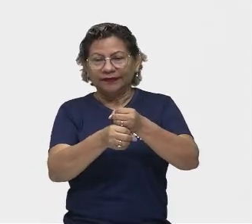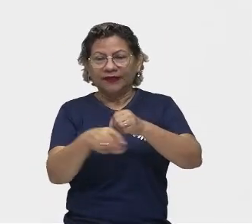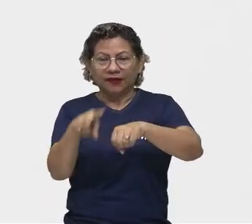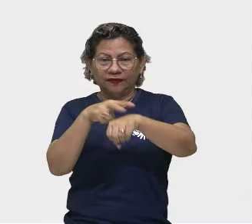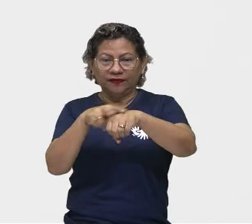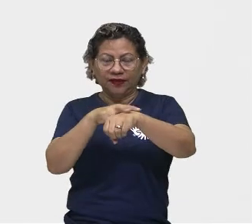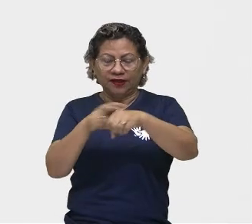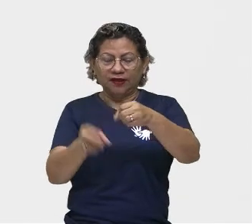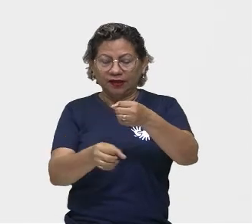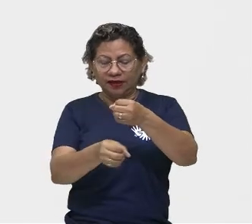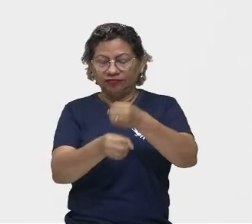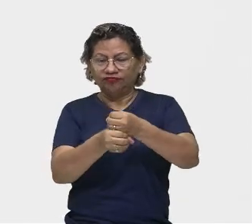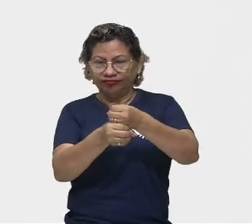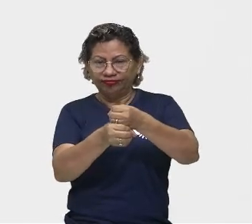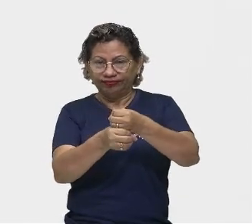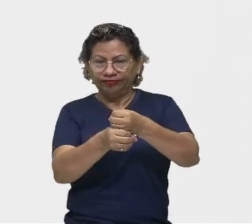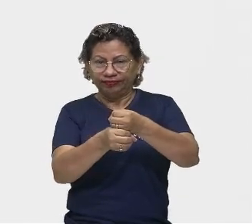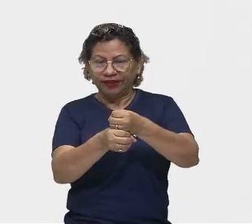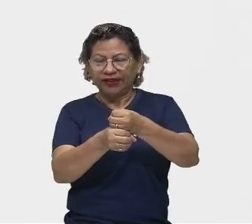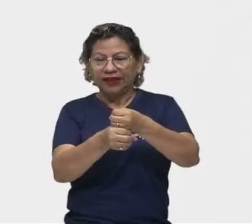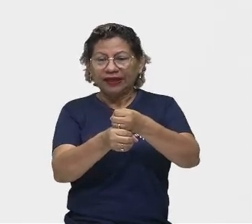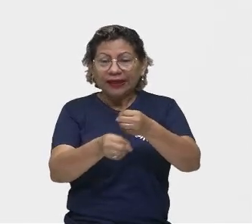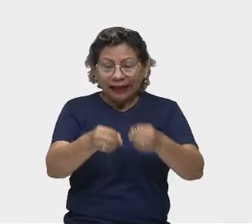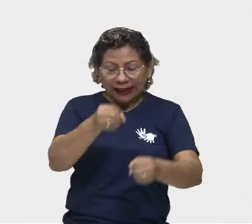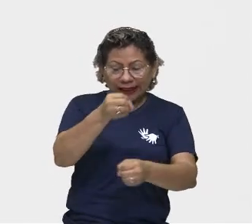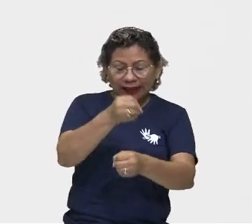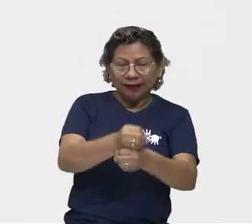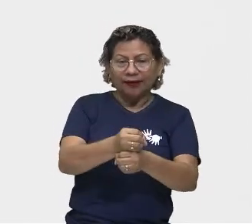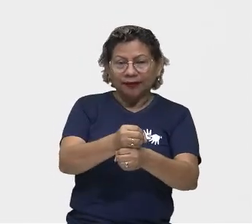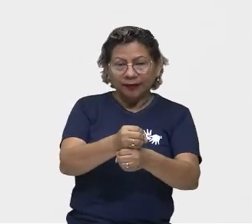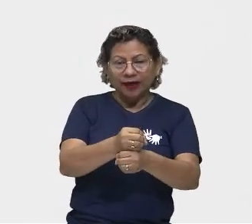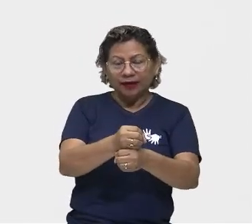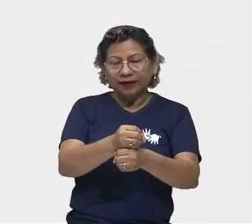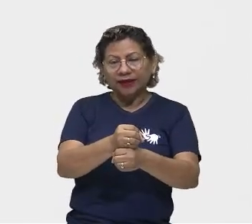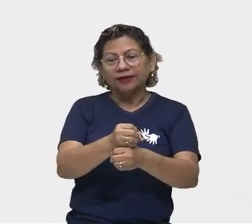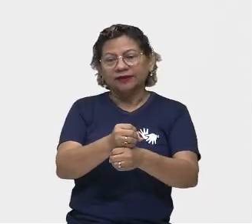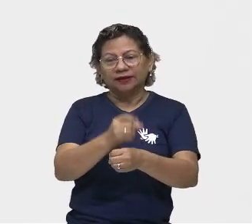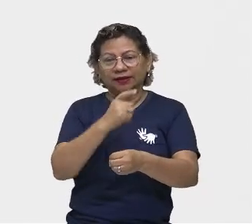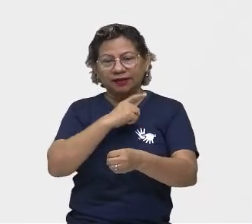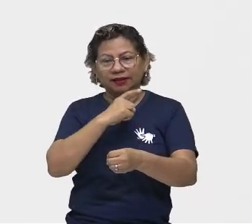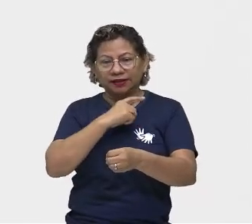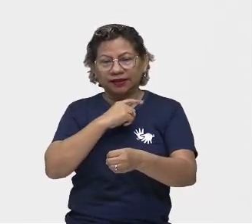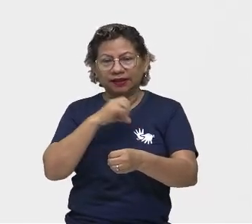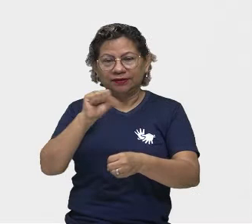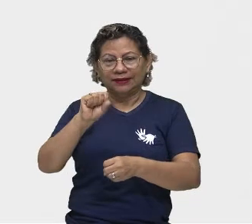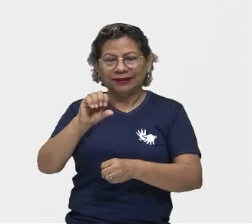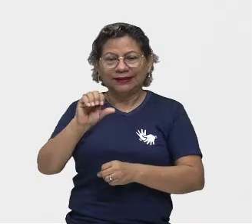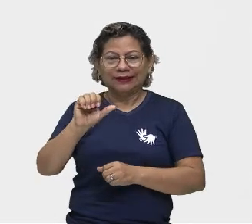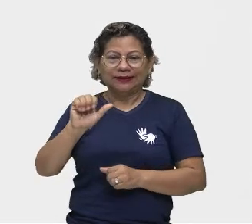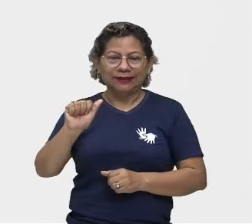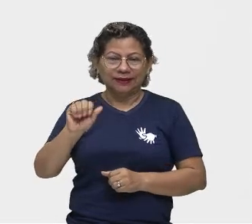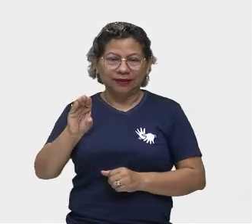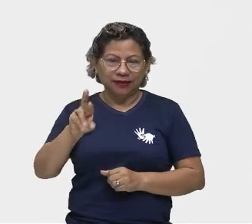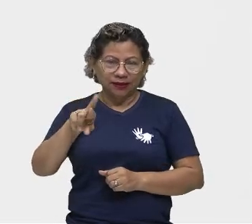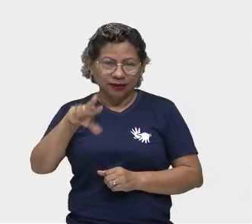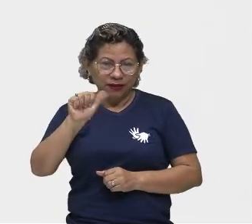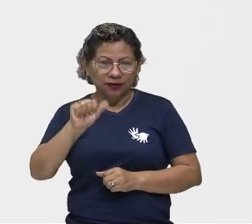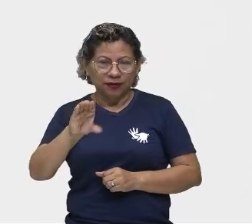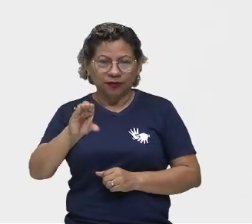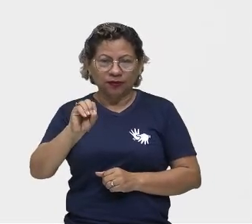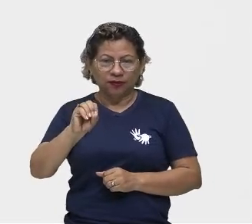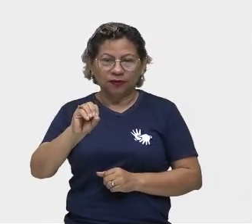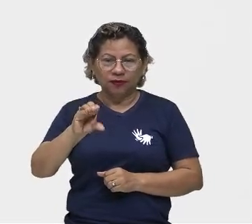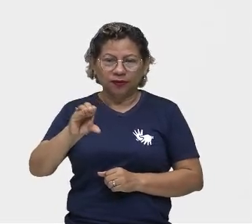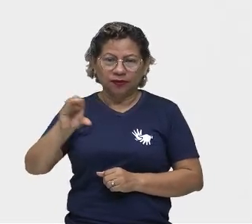vértebras lombares né e abaixo da Lombar temos o sacro eo cóccix tá então assim que está dividido as